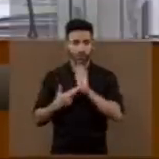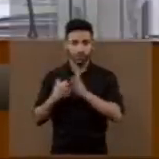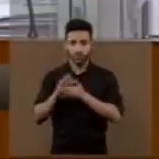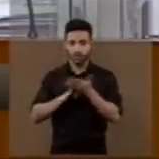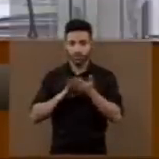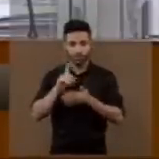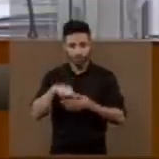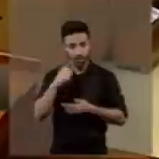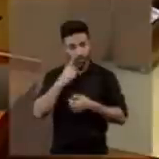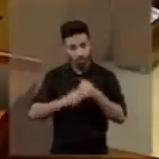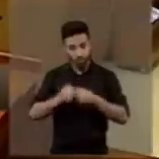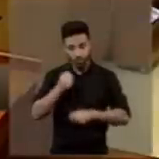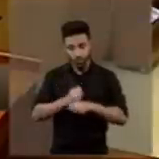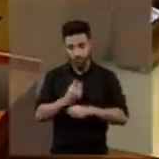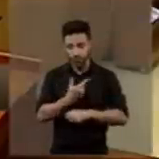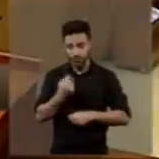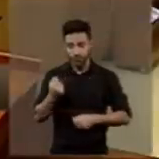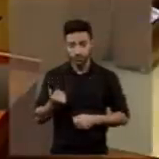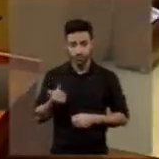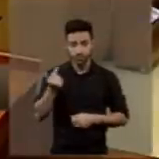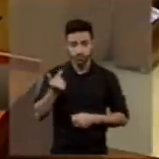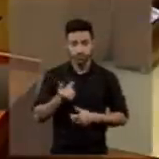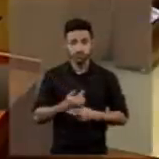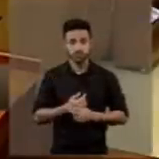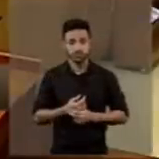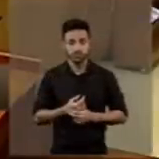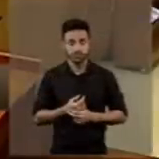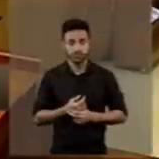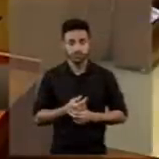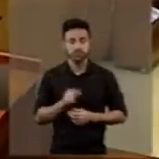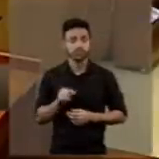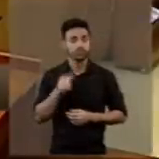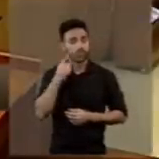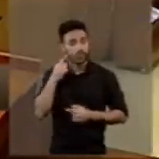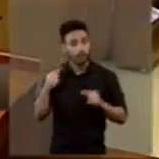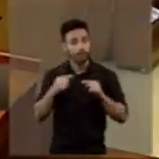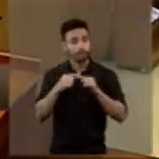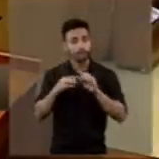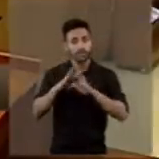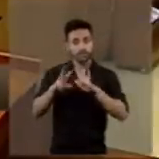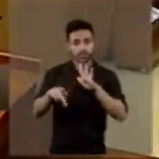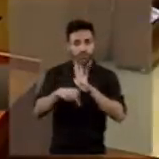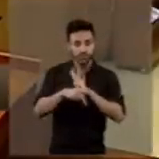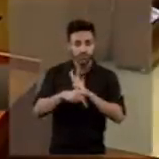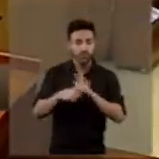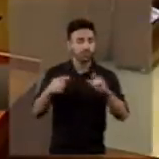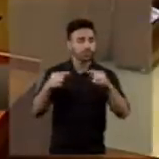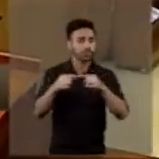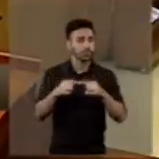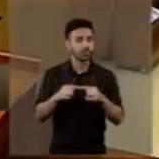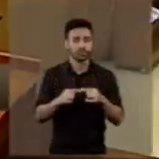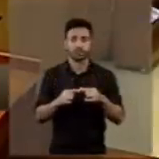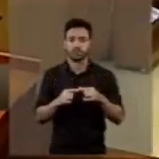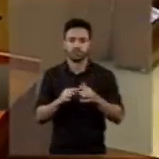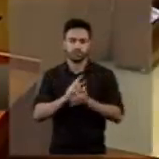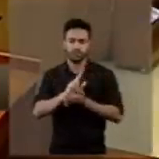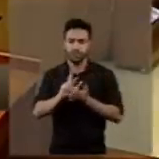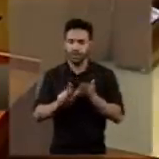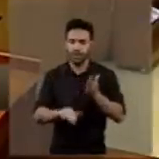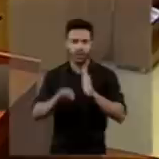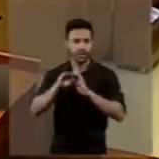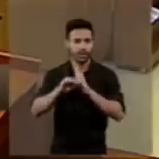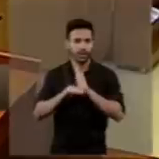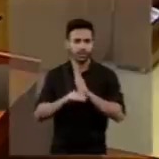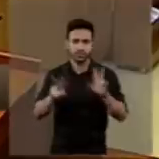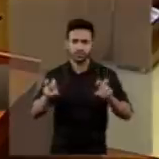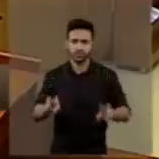de 2012. E a norma que decorreu da medida provisória versa sobre o Instituto Diverso,